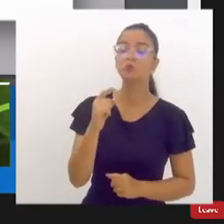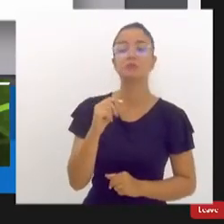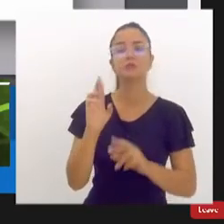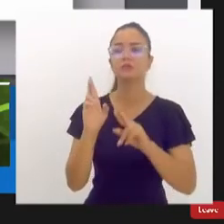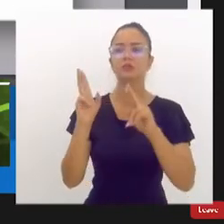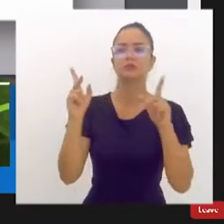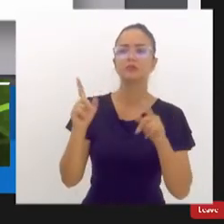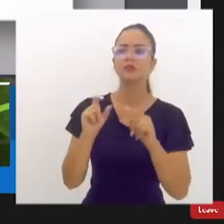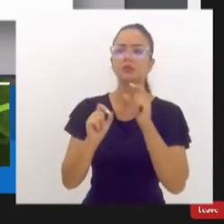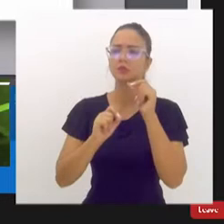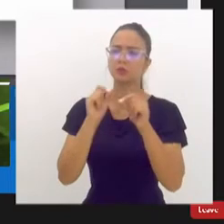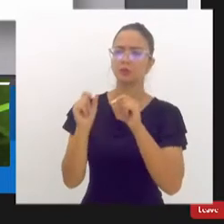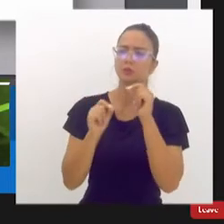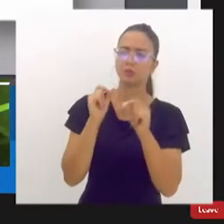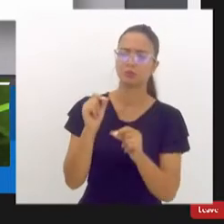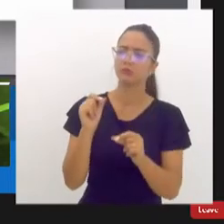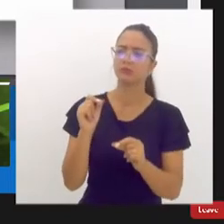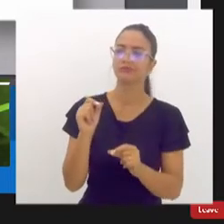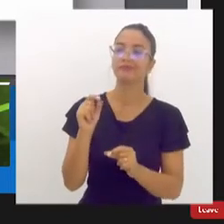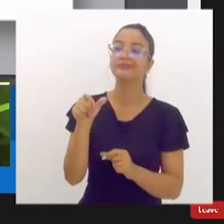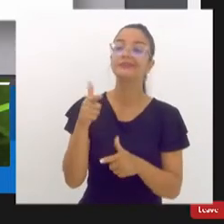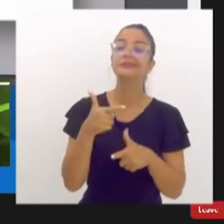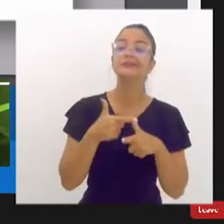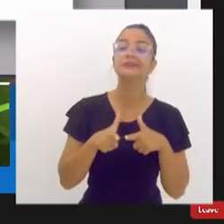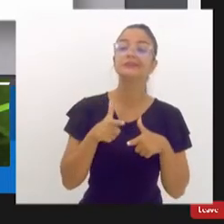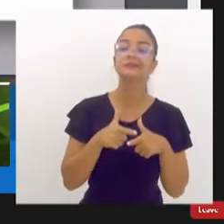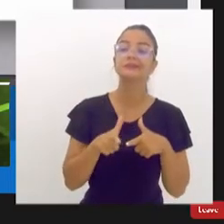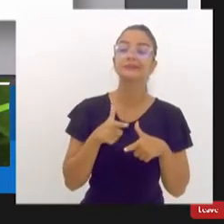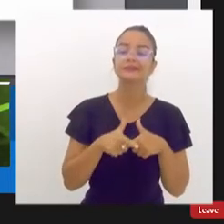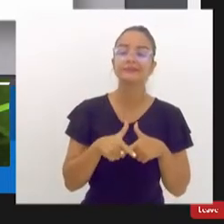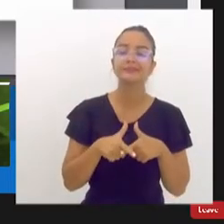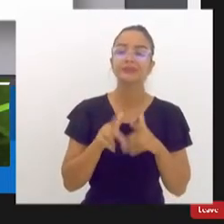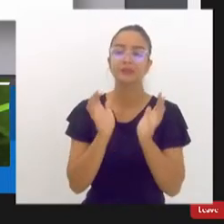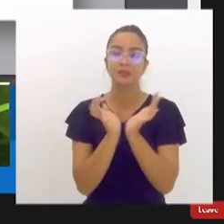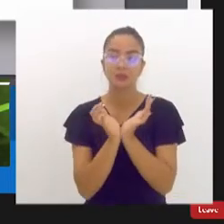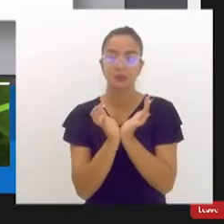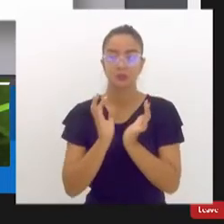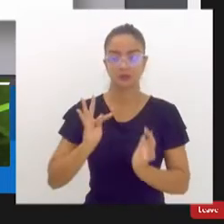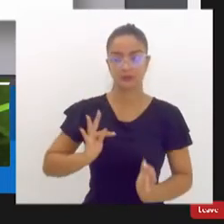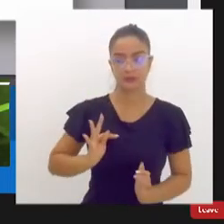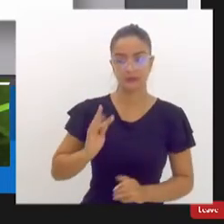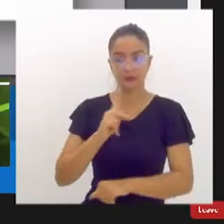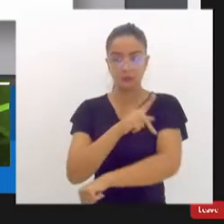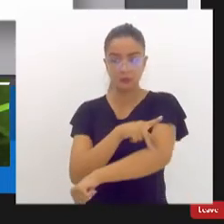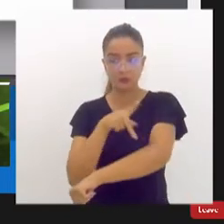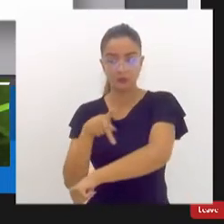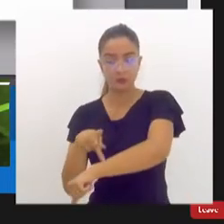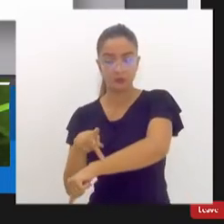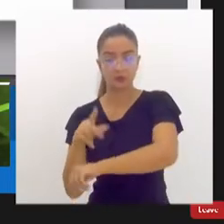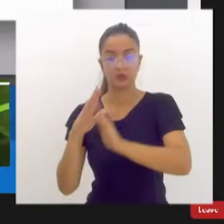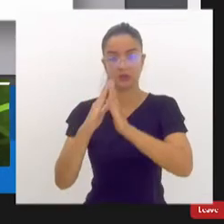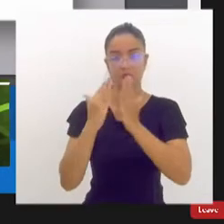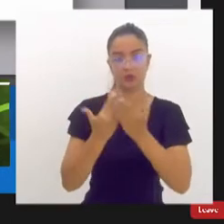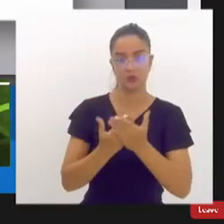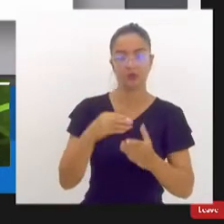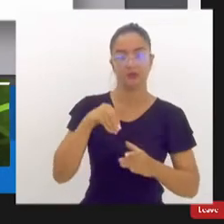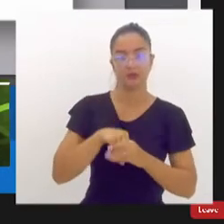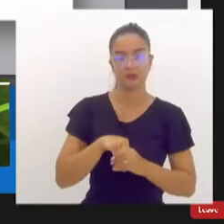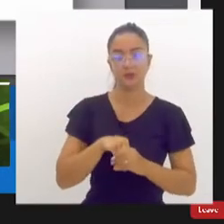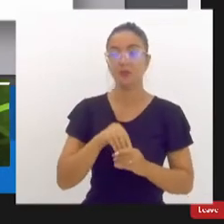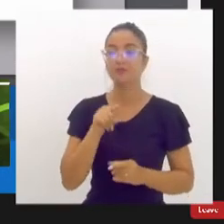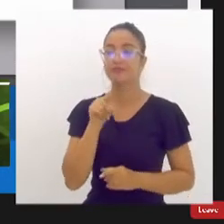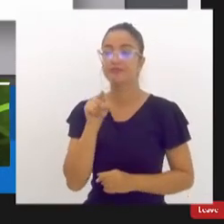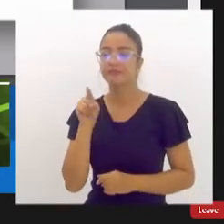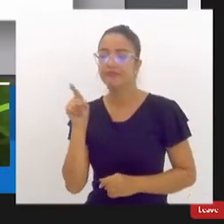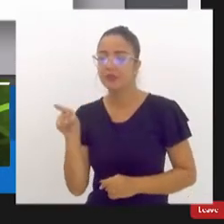como raiz do problema que parte da equipe técnico-pedagógica da escola já havia